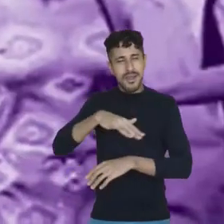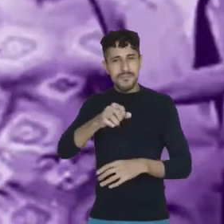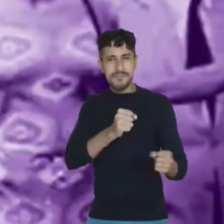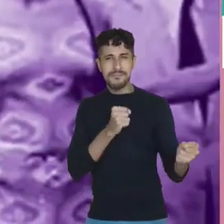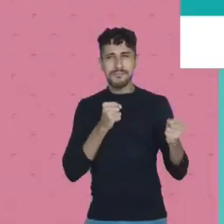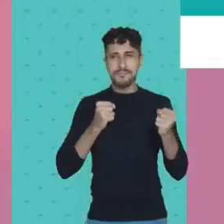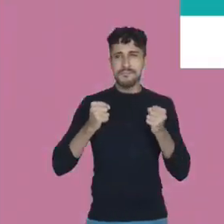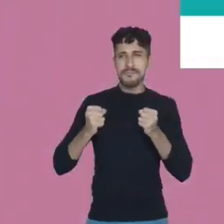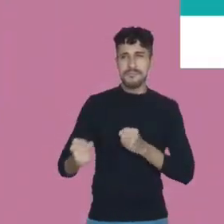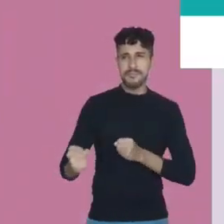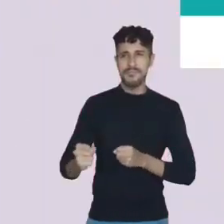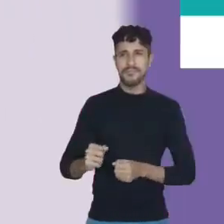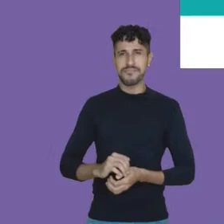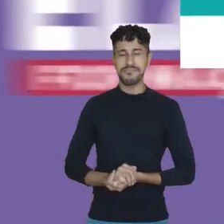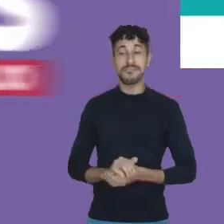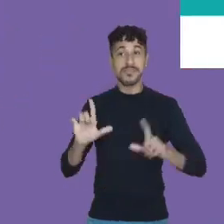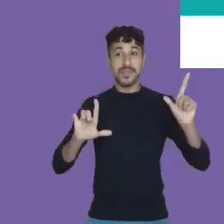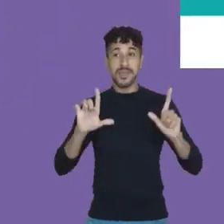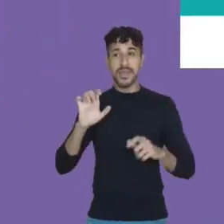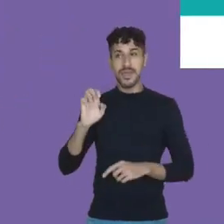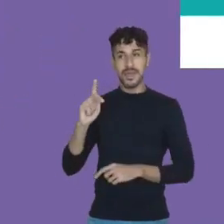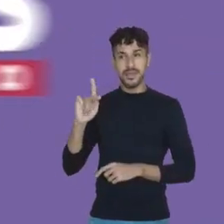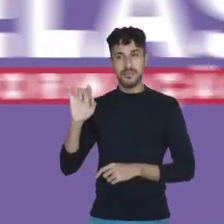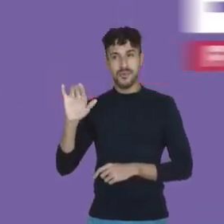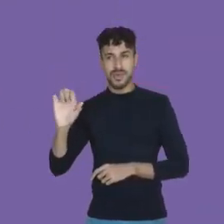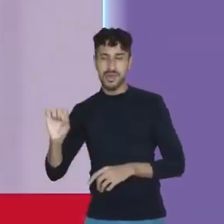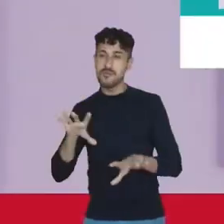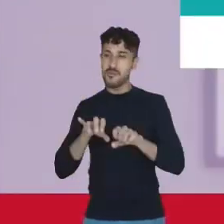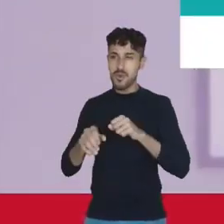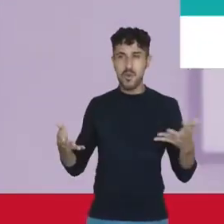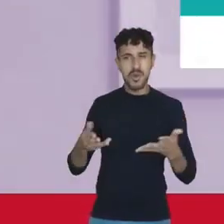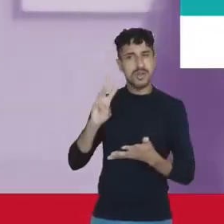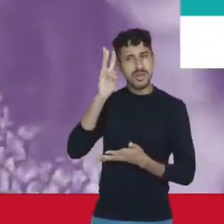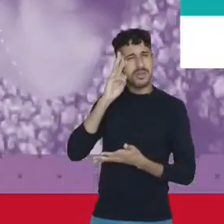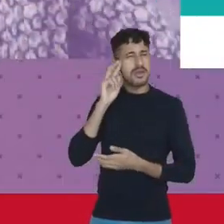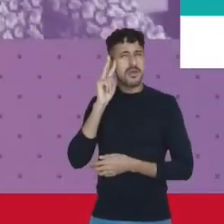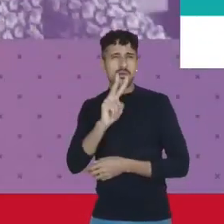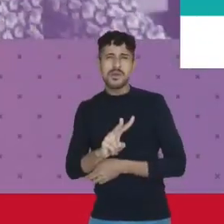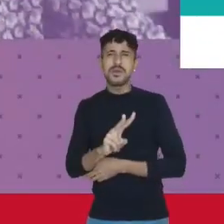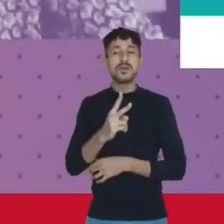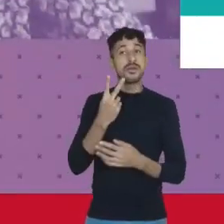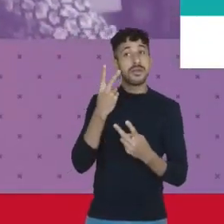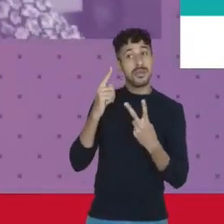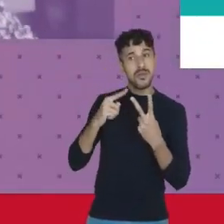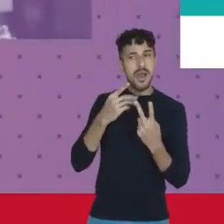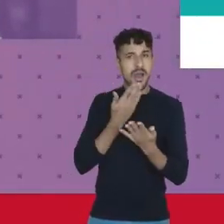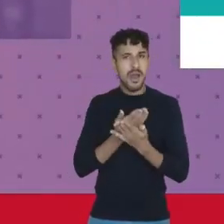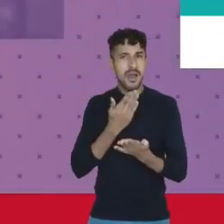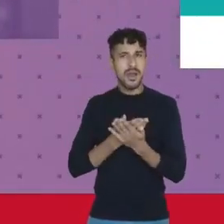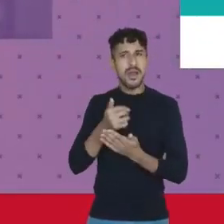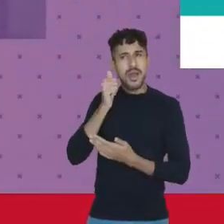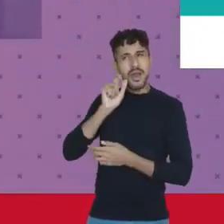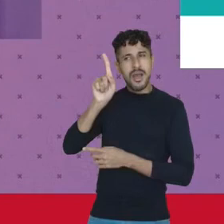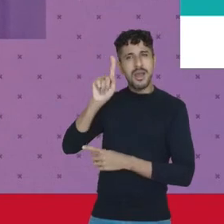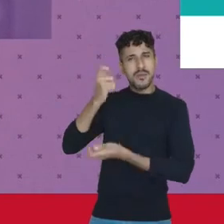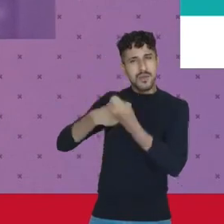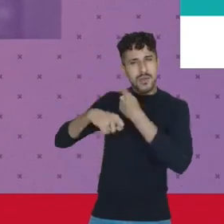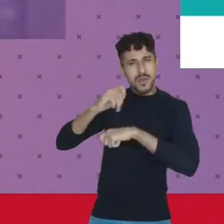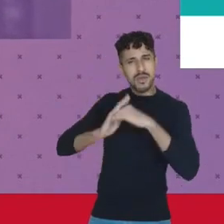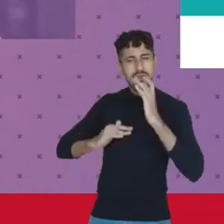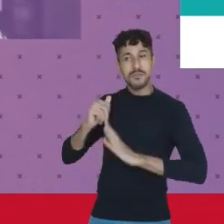de poder. No TV Elas por Elas Formação dessa terça-feira, você vai conferir a segunda aula preparada pela economista,